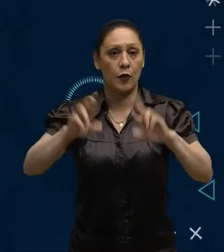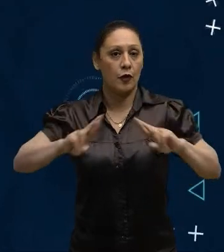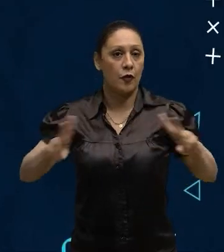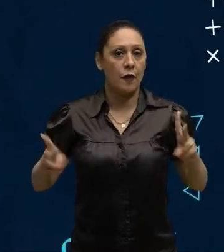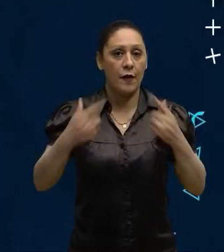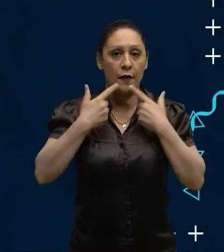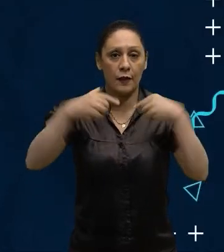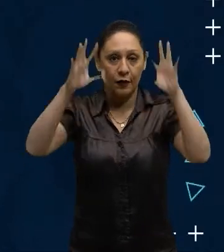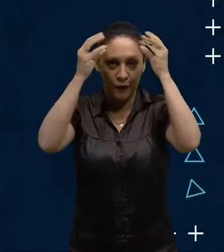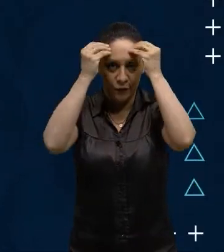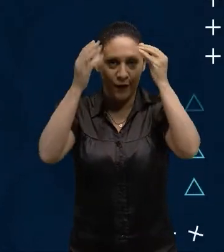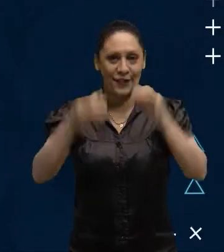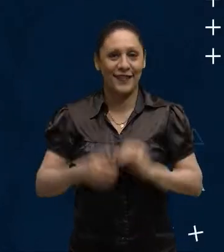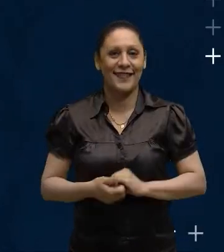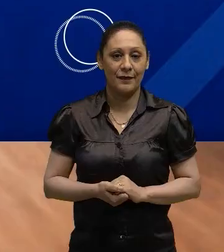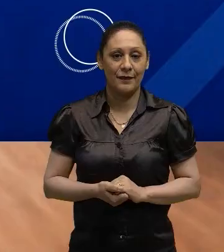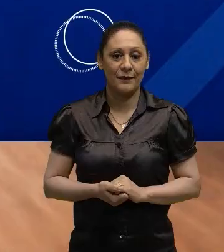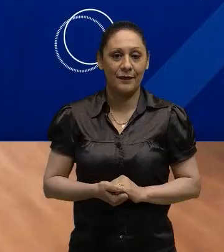diferentes linguagens.